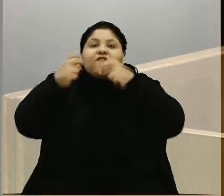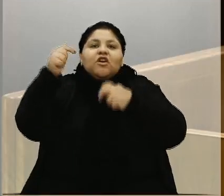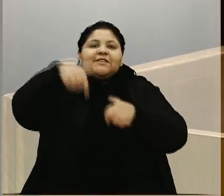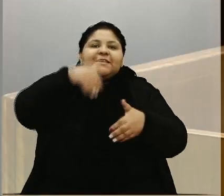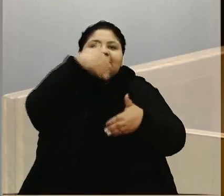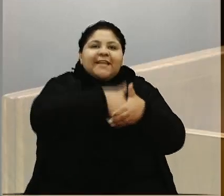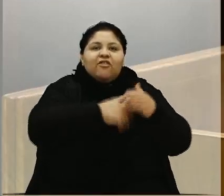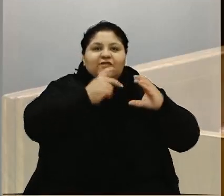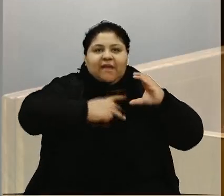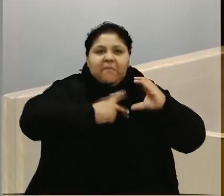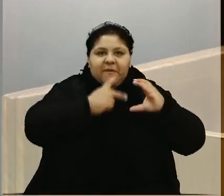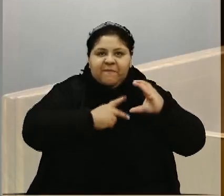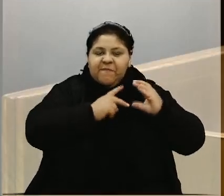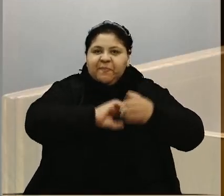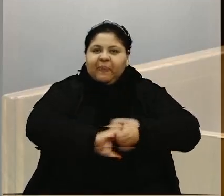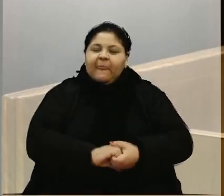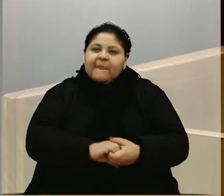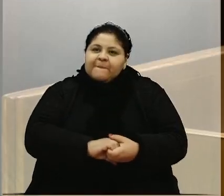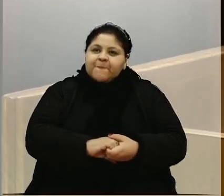de Vereadores.